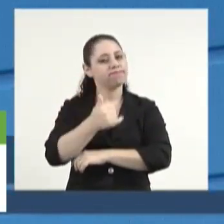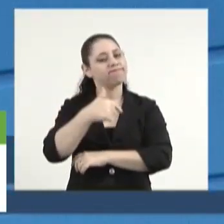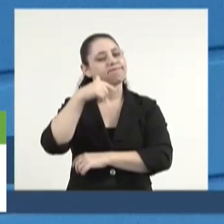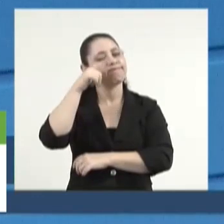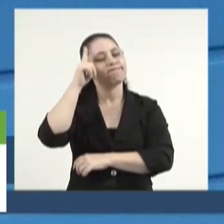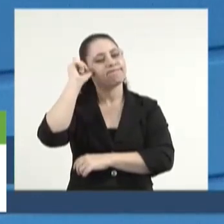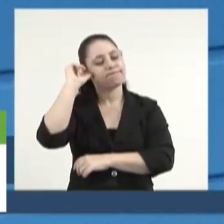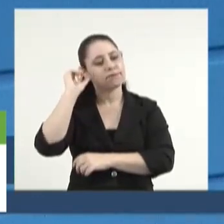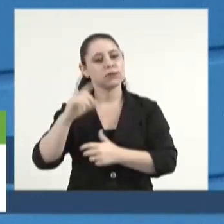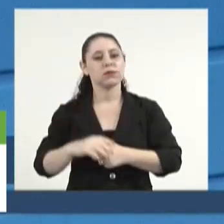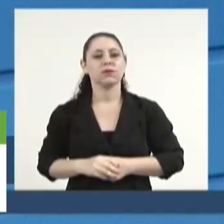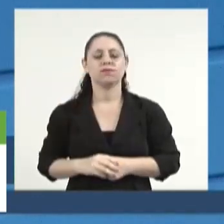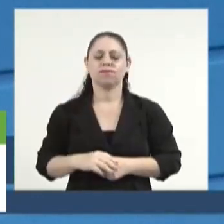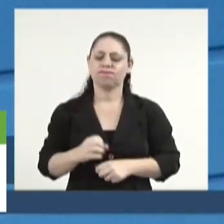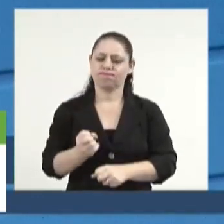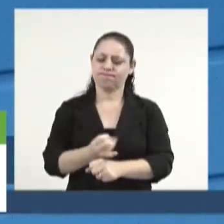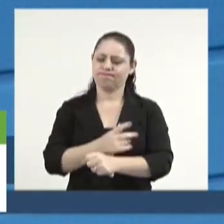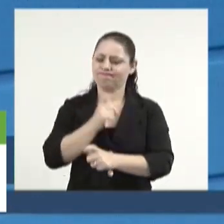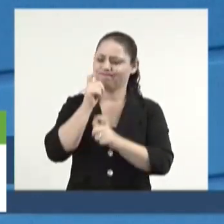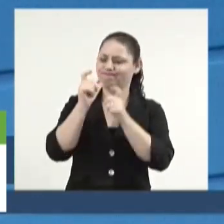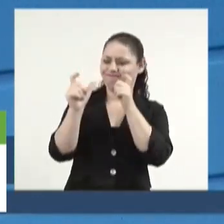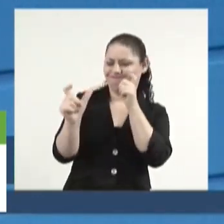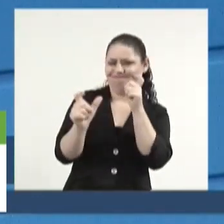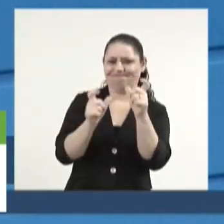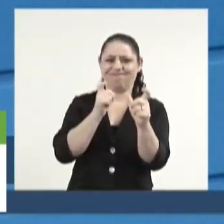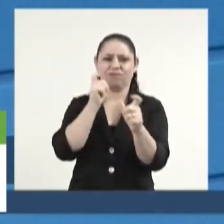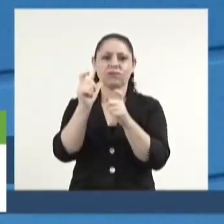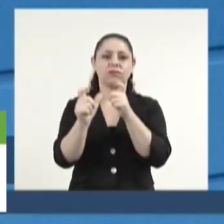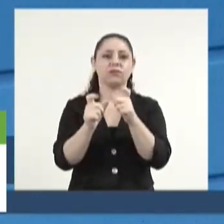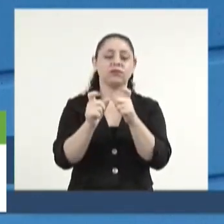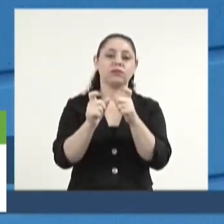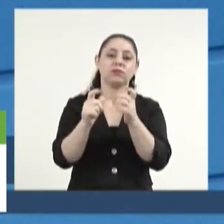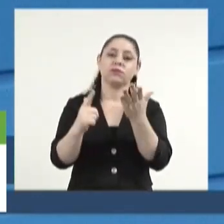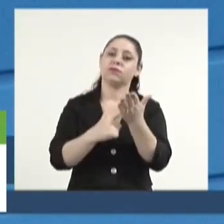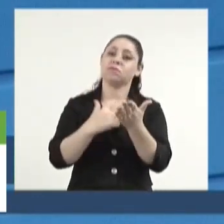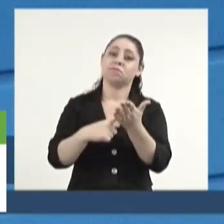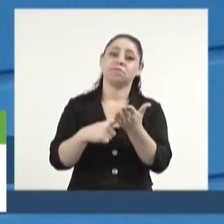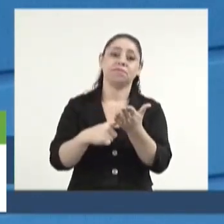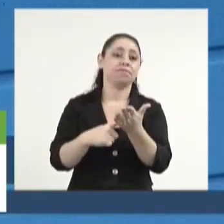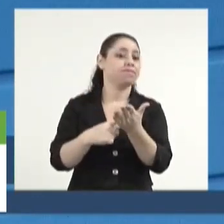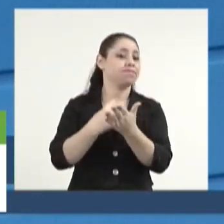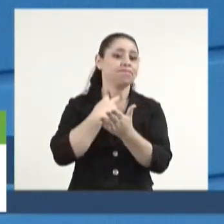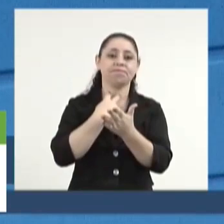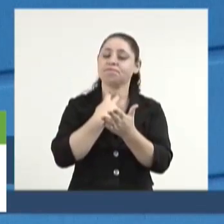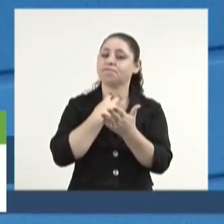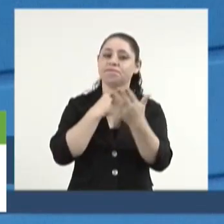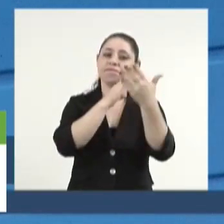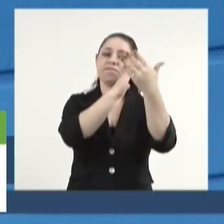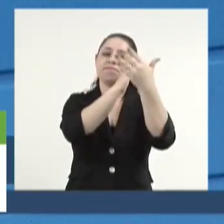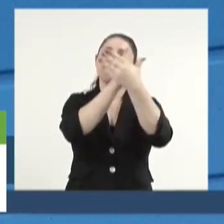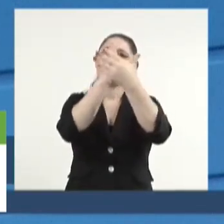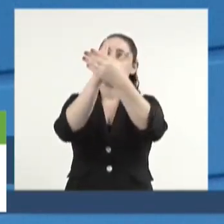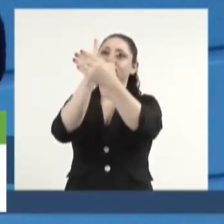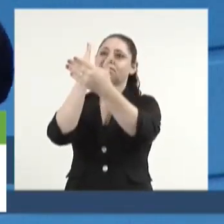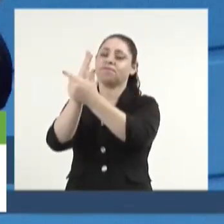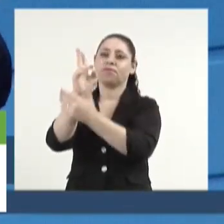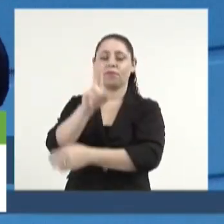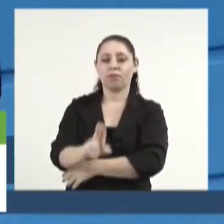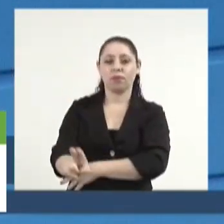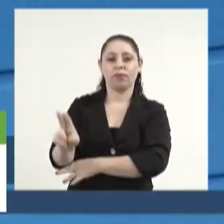com bastante emoção nas palavras, um livro do deputado Márcio Fernandes, que não deveria estar em nenhuma biblioteca